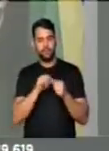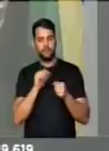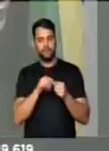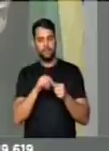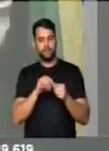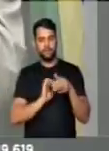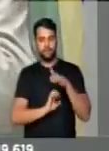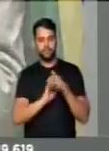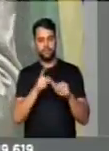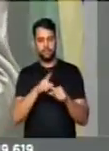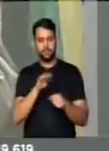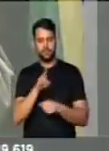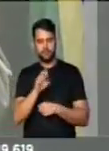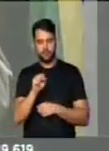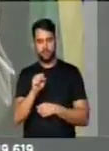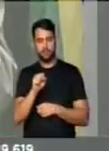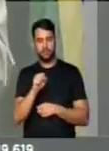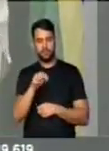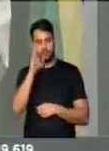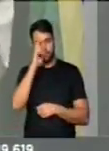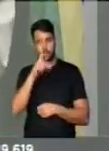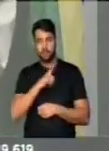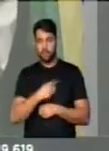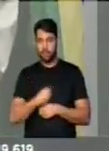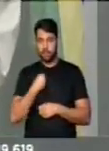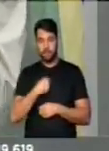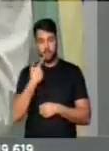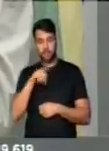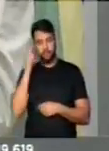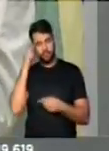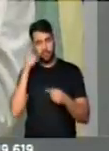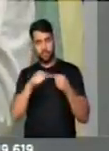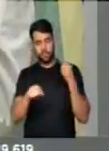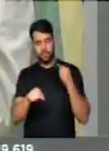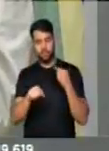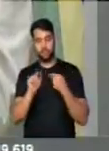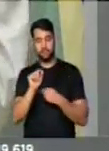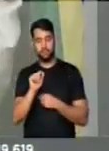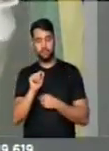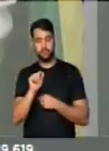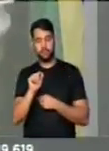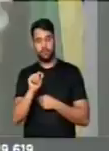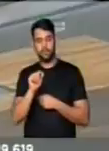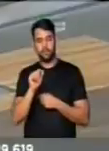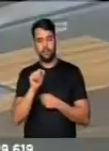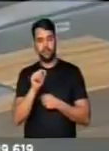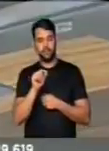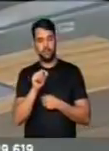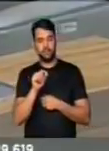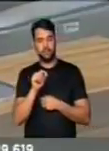na Petrobras. Vossa Excelência não concorda com